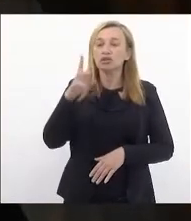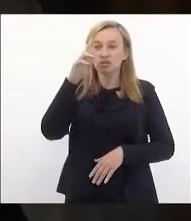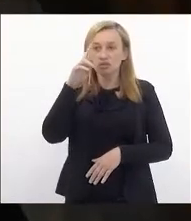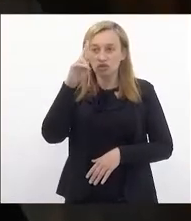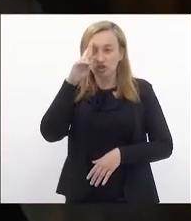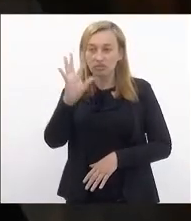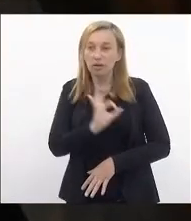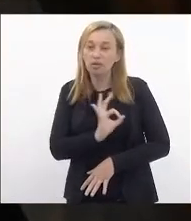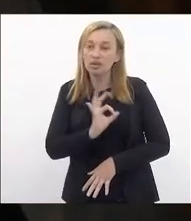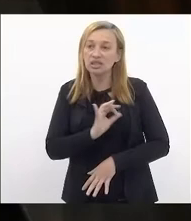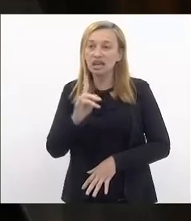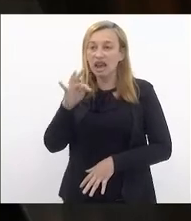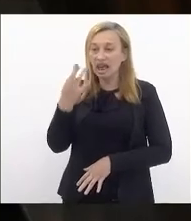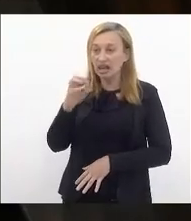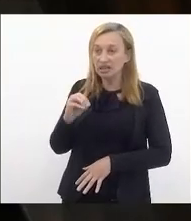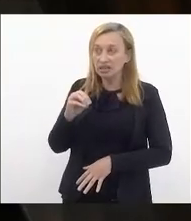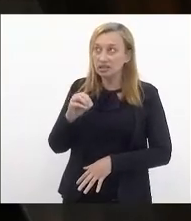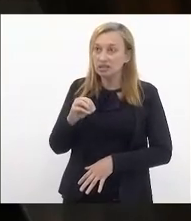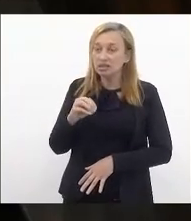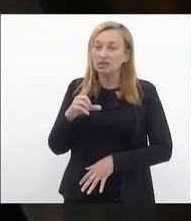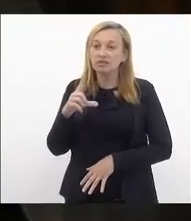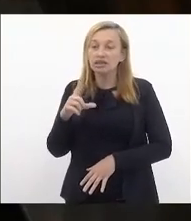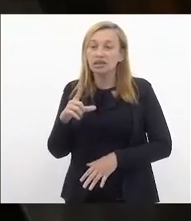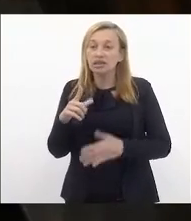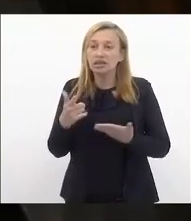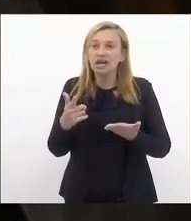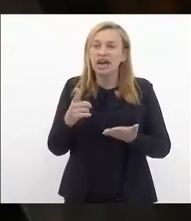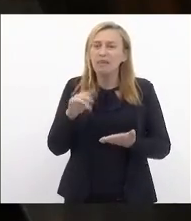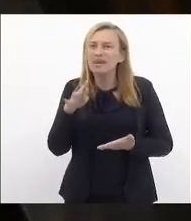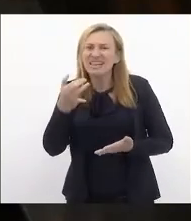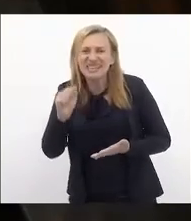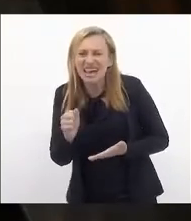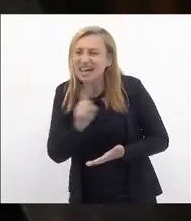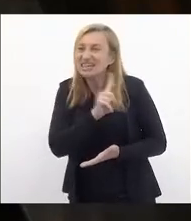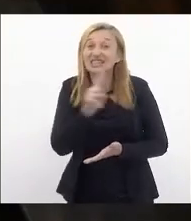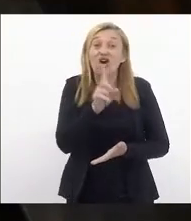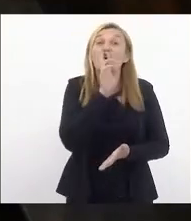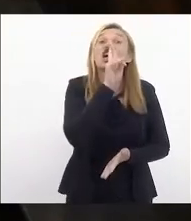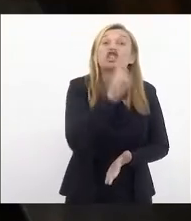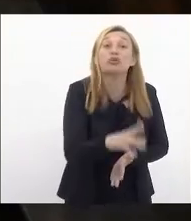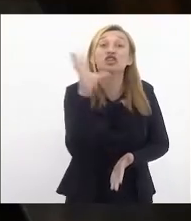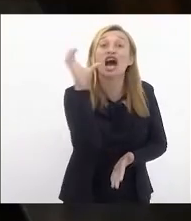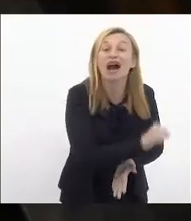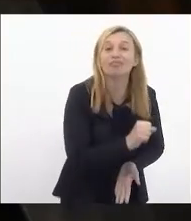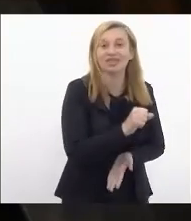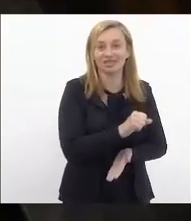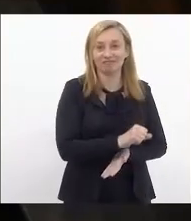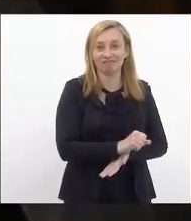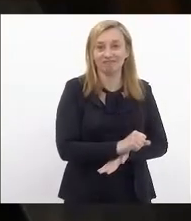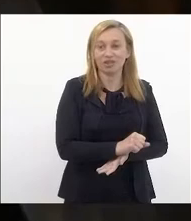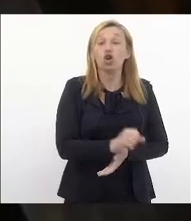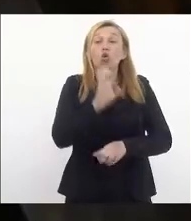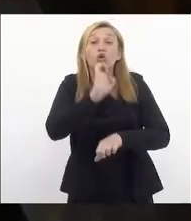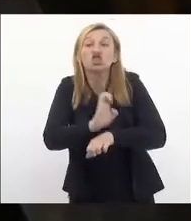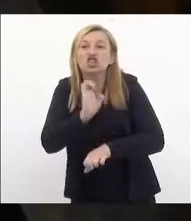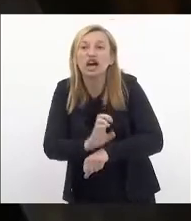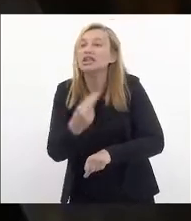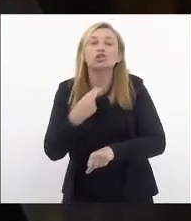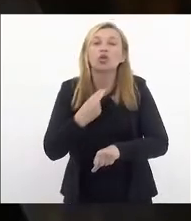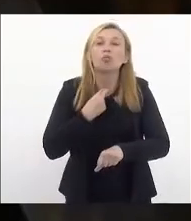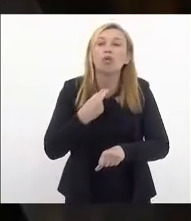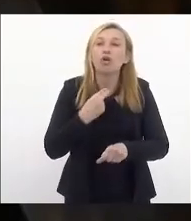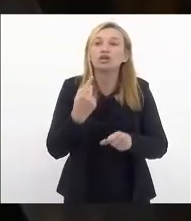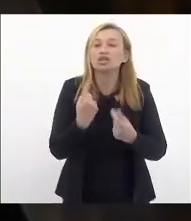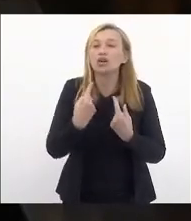nós vamos ter uma represália represália não resposta de imediato o estado não pode ficar sendo